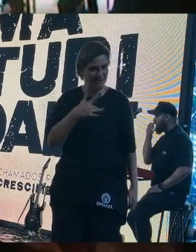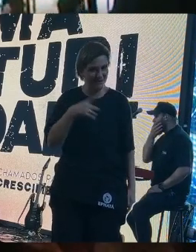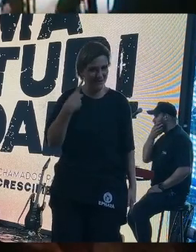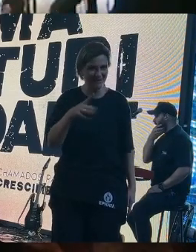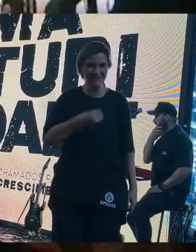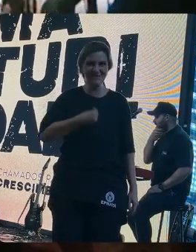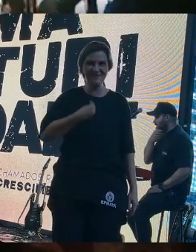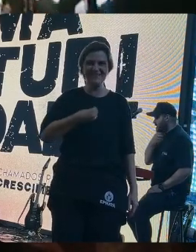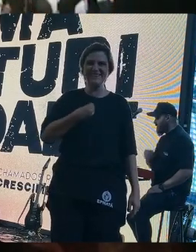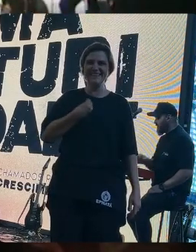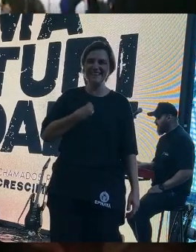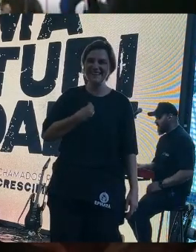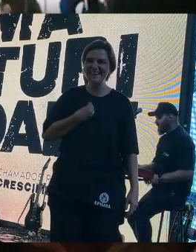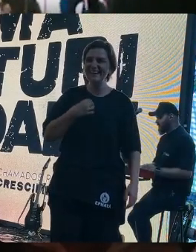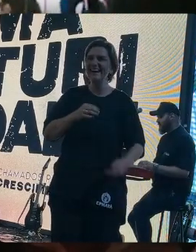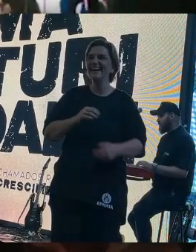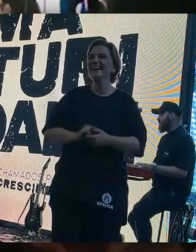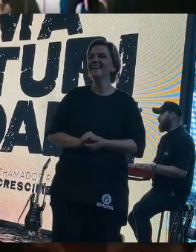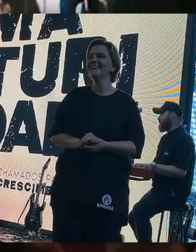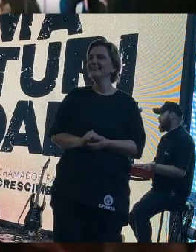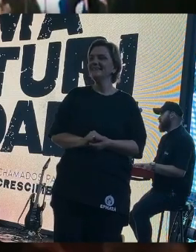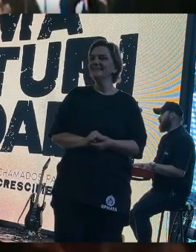vida.